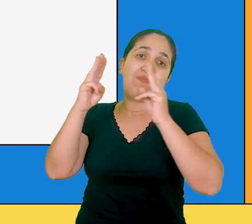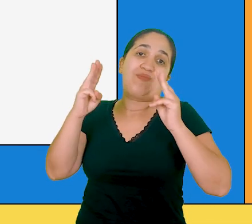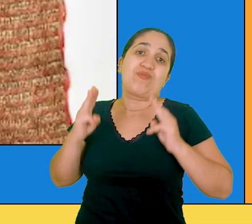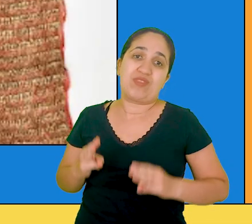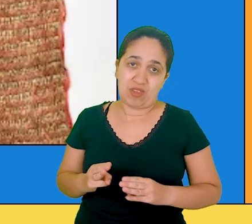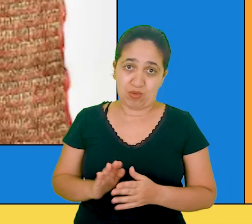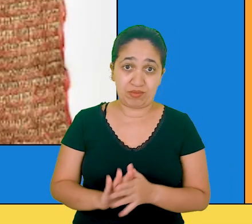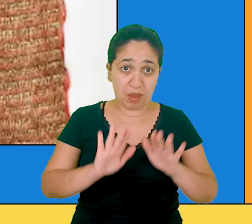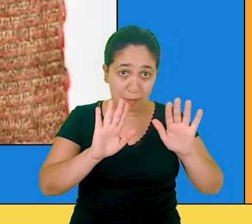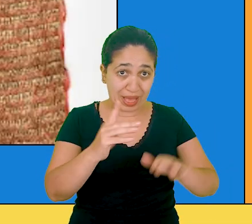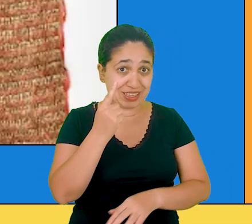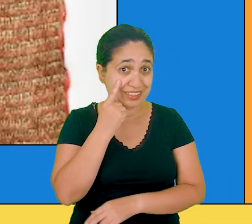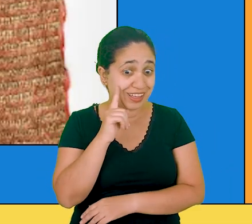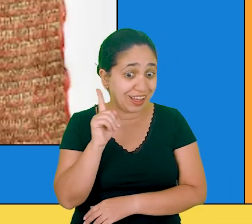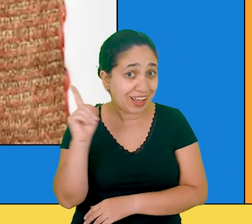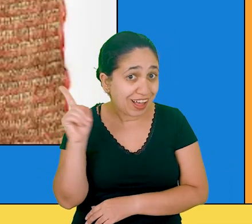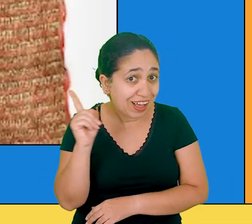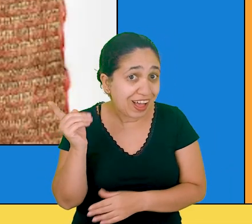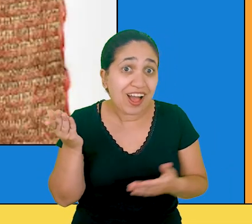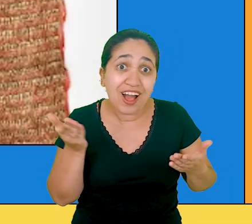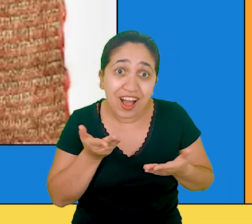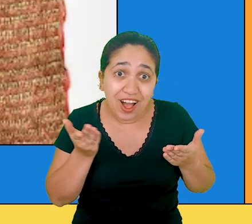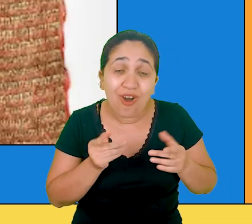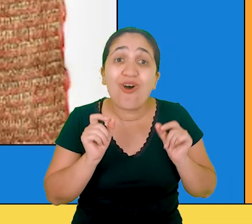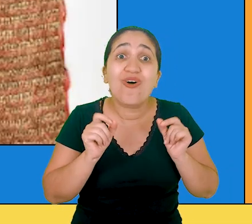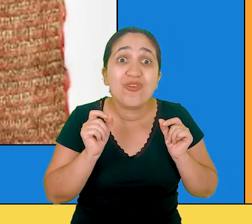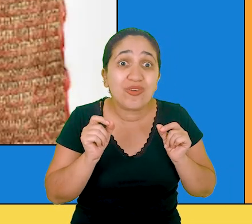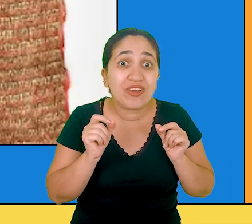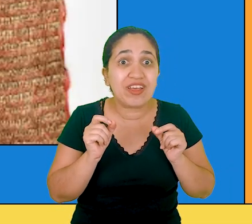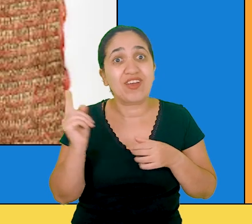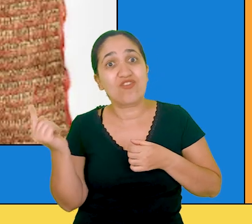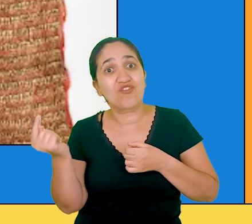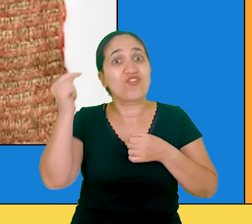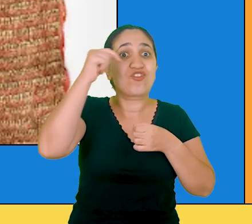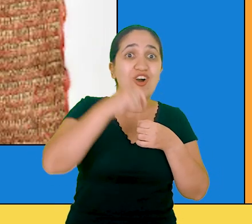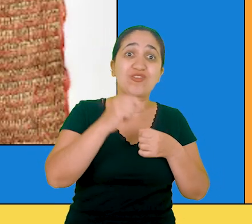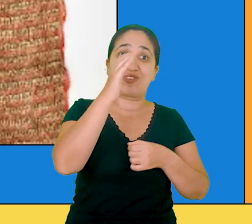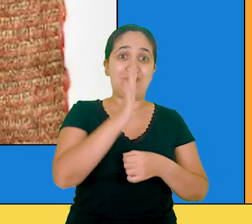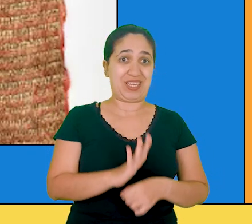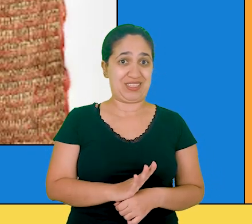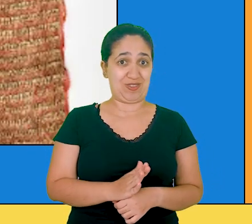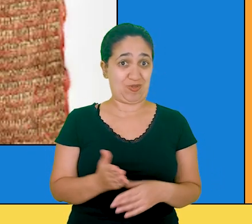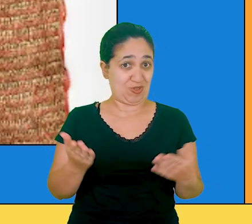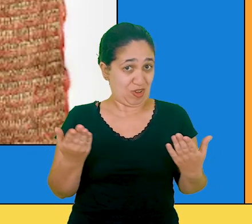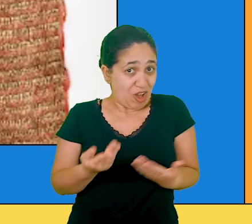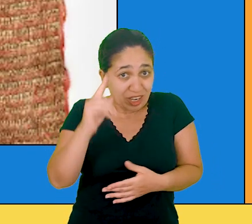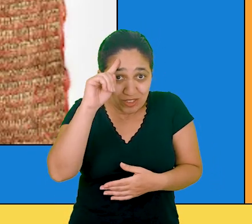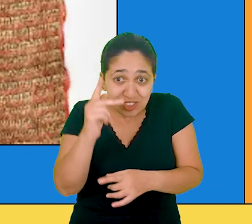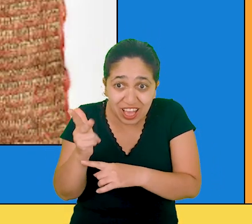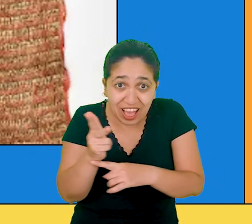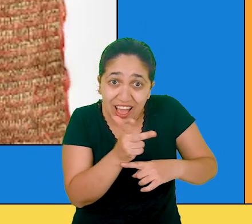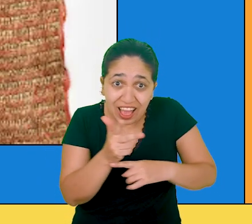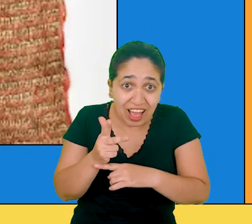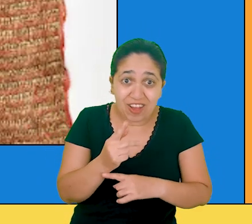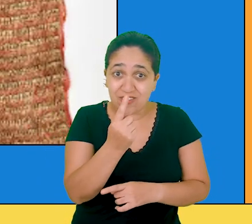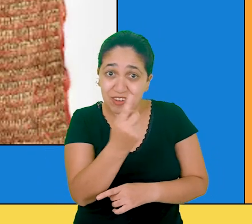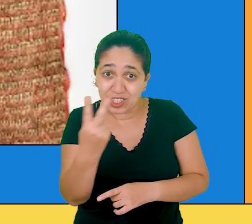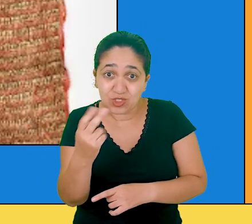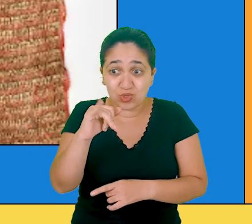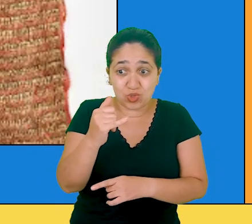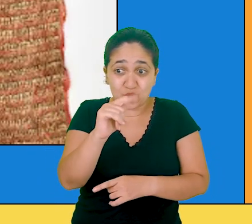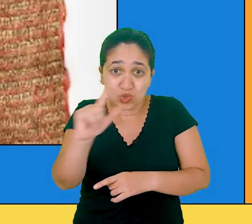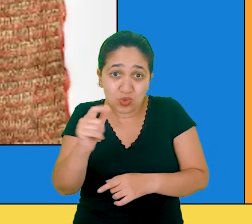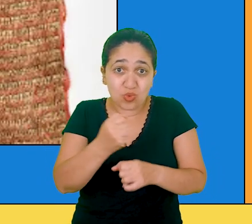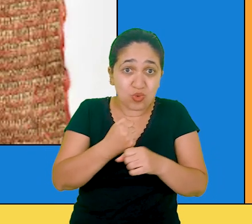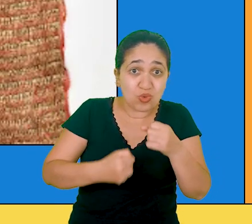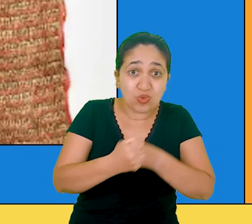Mas esse manto que vocês estão vendo agora... Sobre fundo branco, duas fotos coloridas. À esquerda, vista da parte de fora de um manto com penas